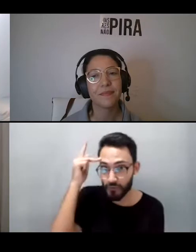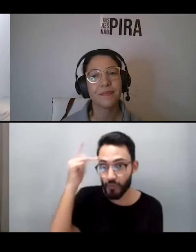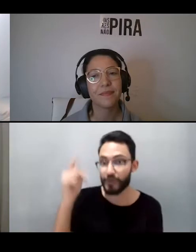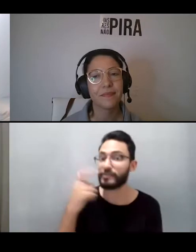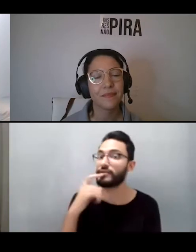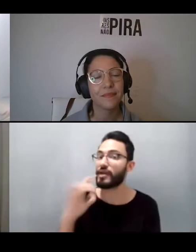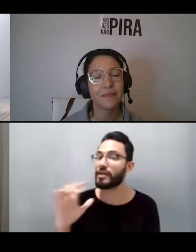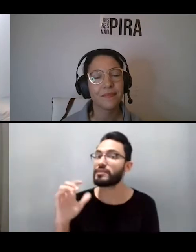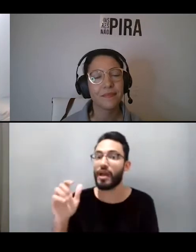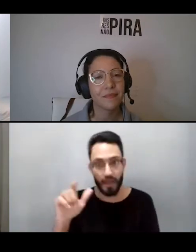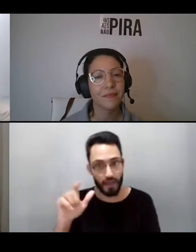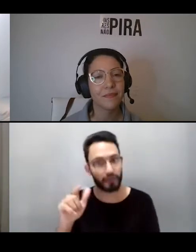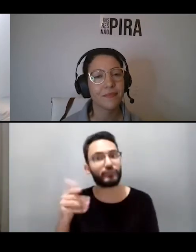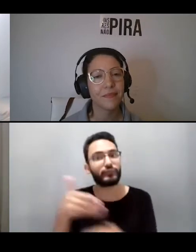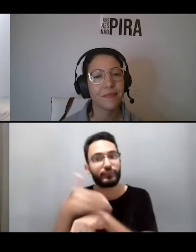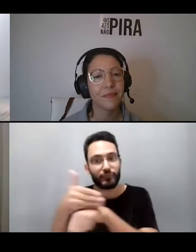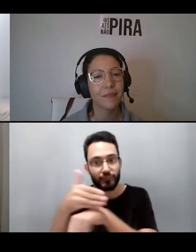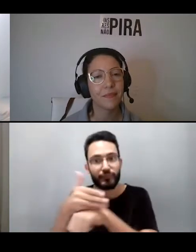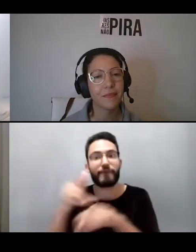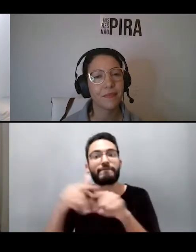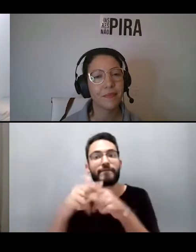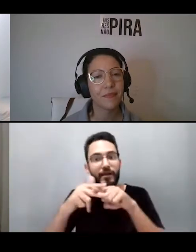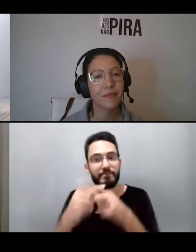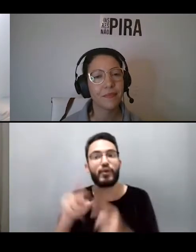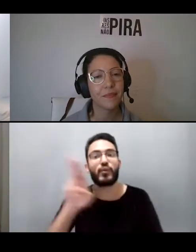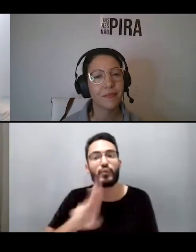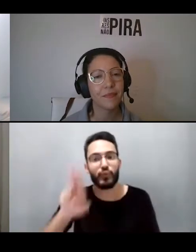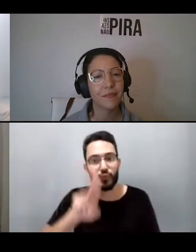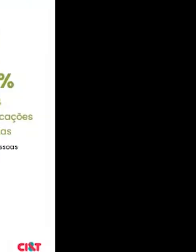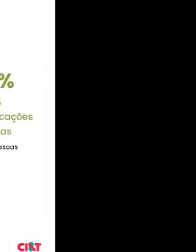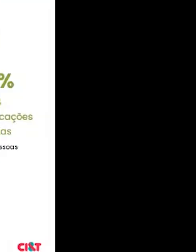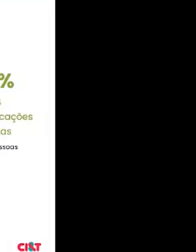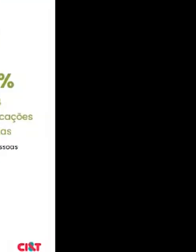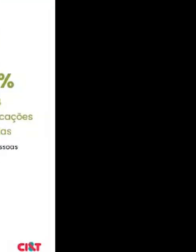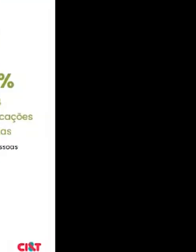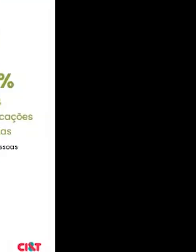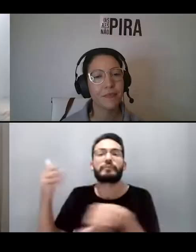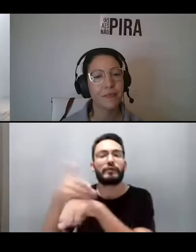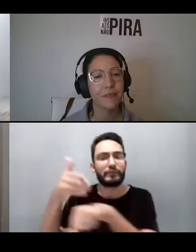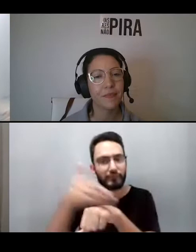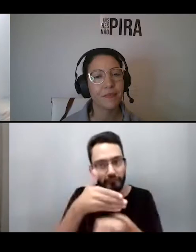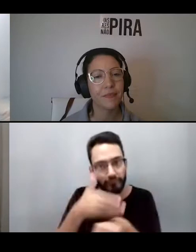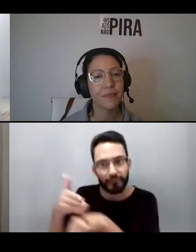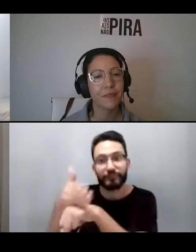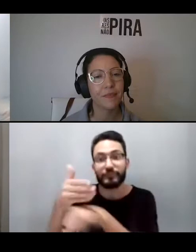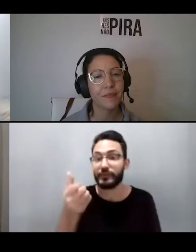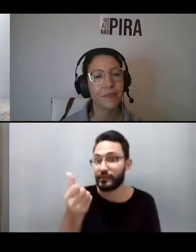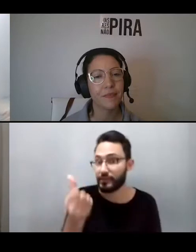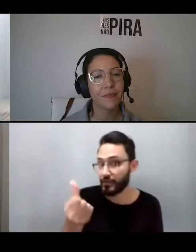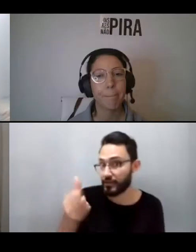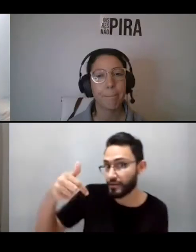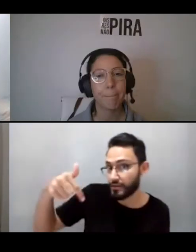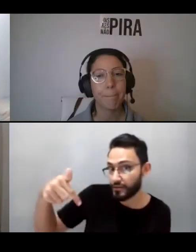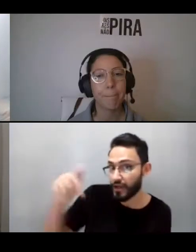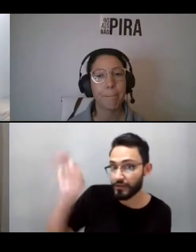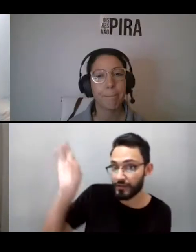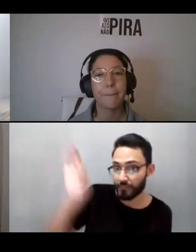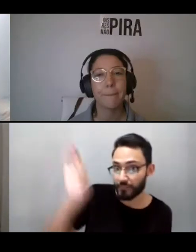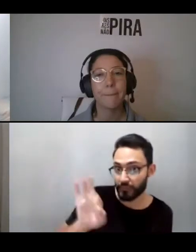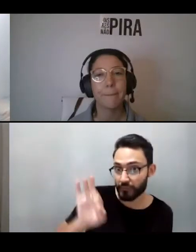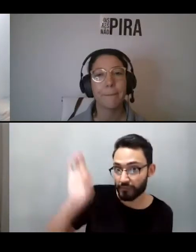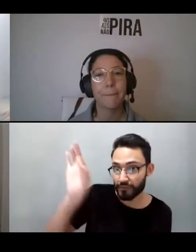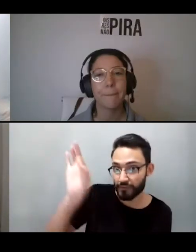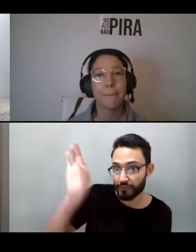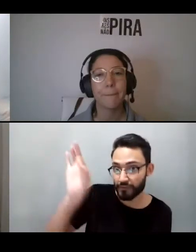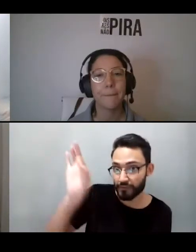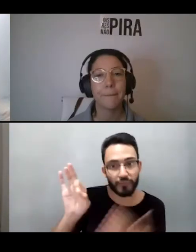dentro da ferramenta, né, dentro das comunidades, e 67%, né, referente